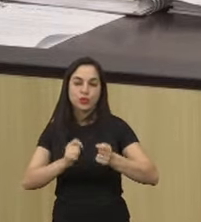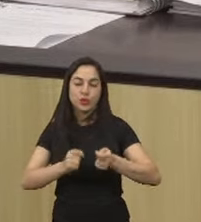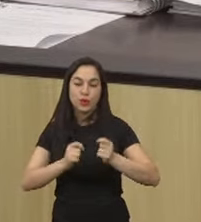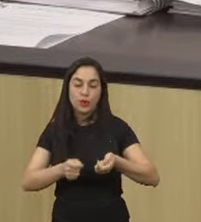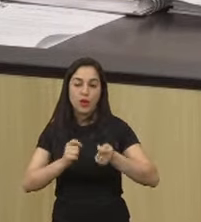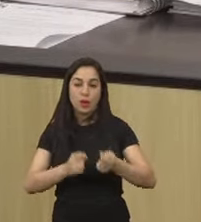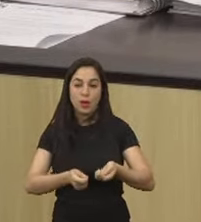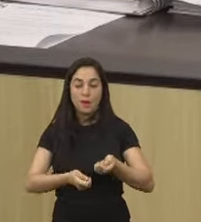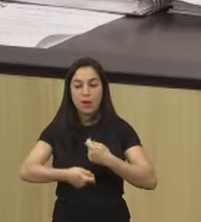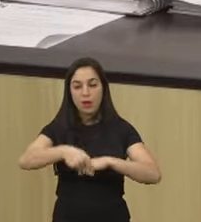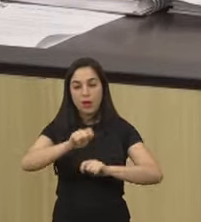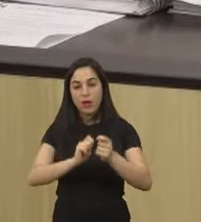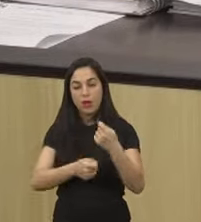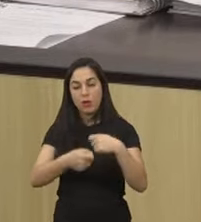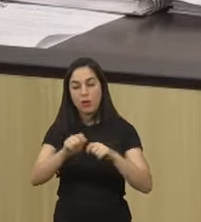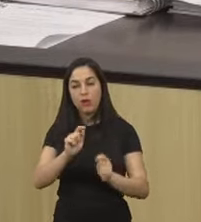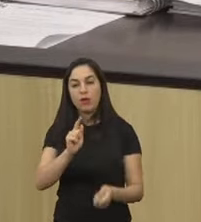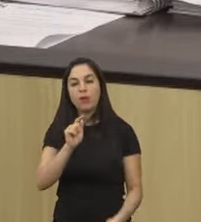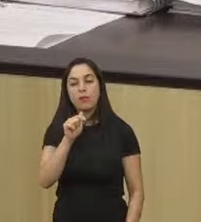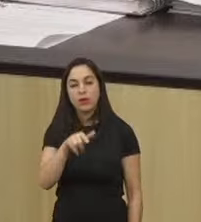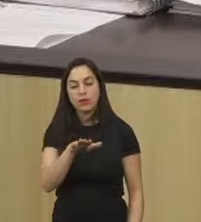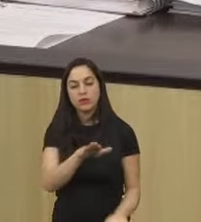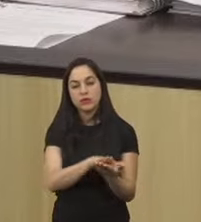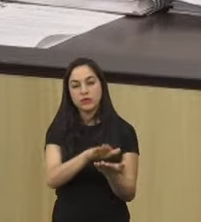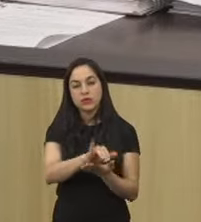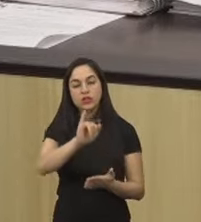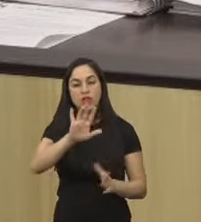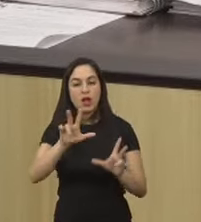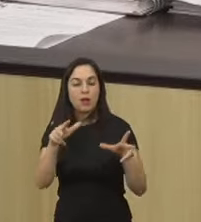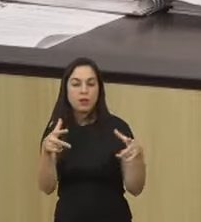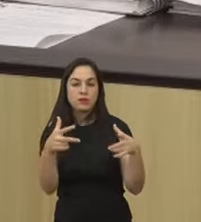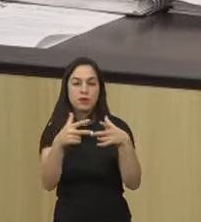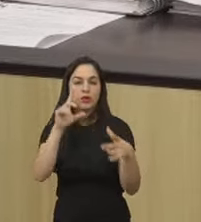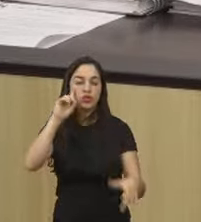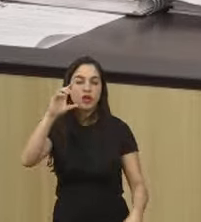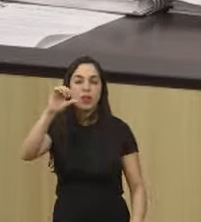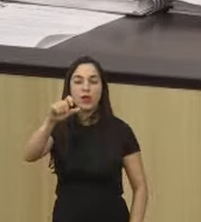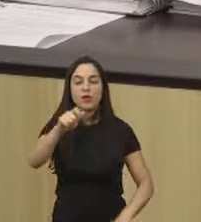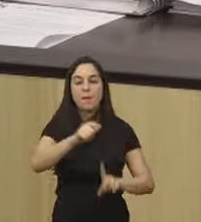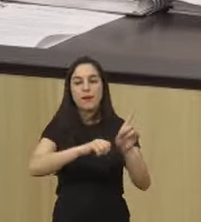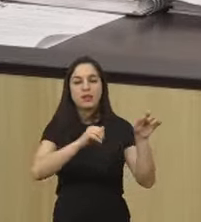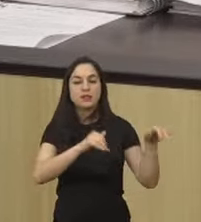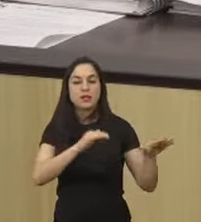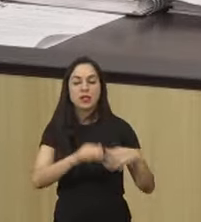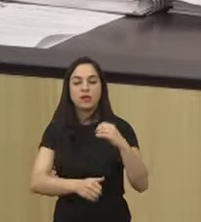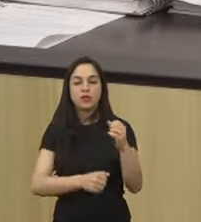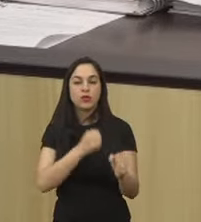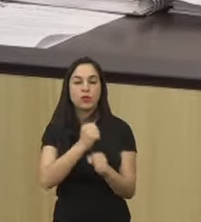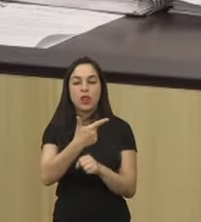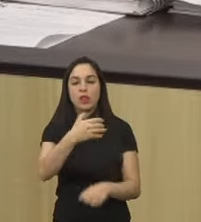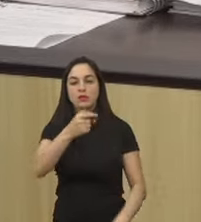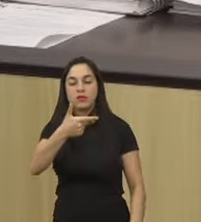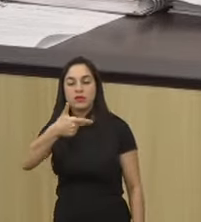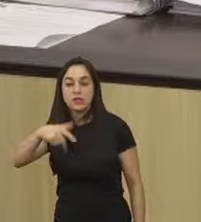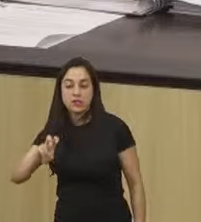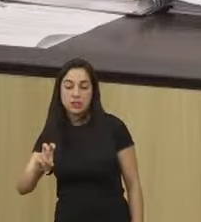para fins econômicos no município. Câmara Municipal de Jacareí, 9 de setembro de